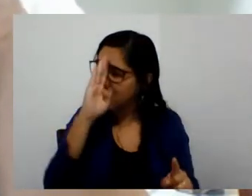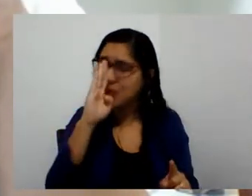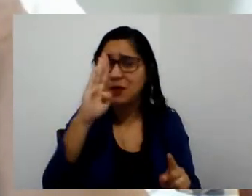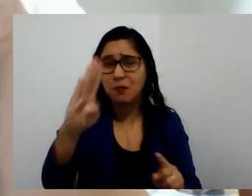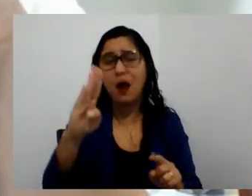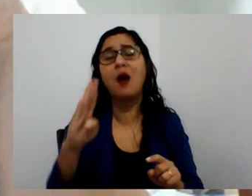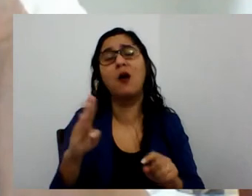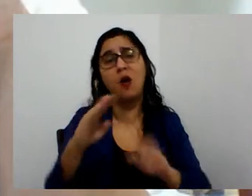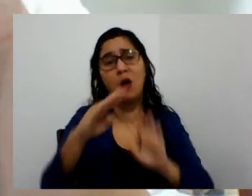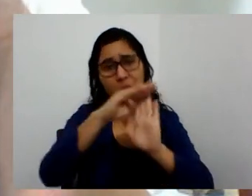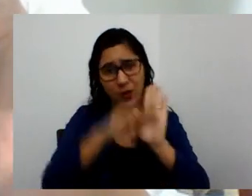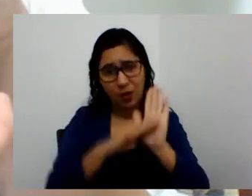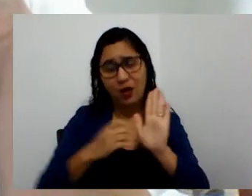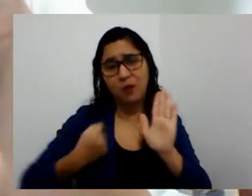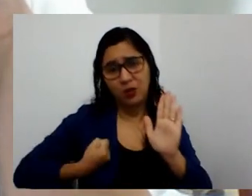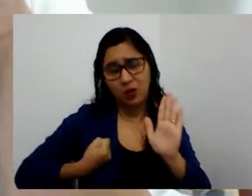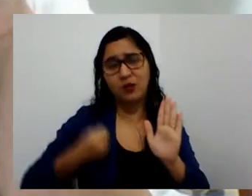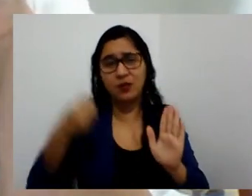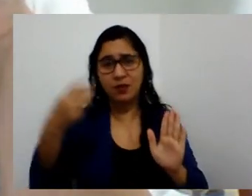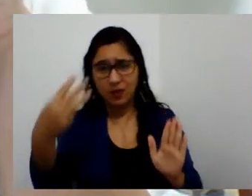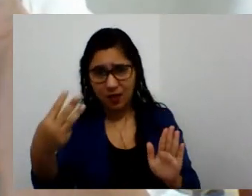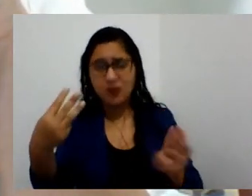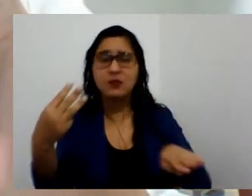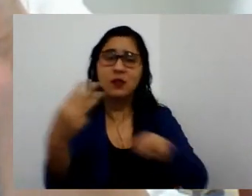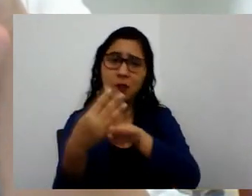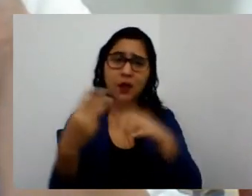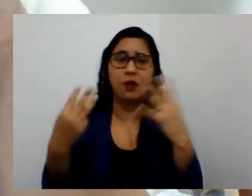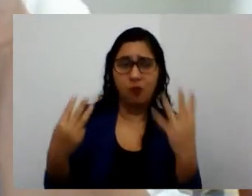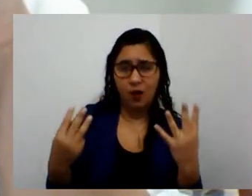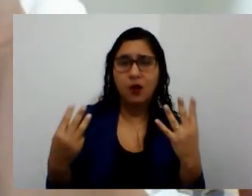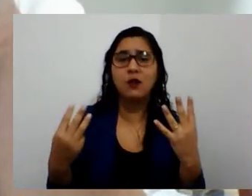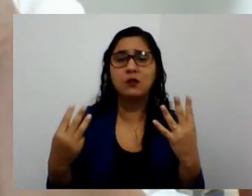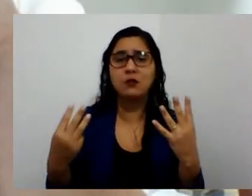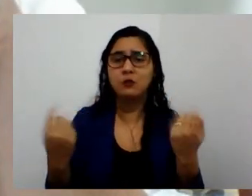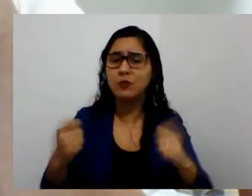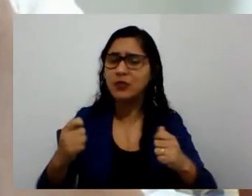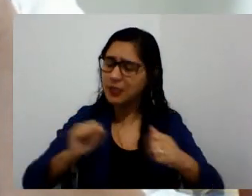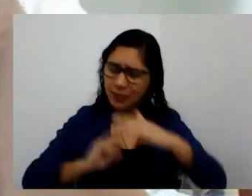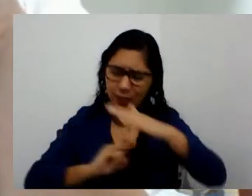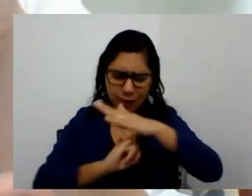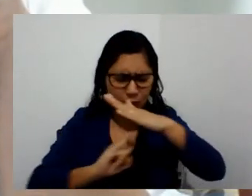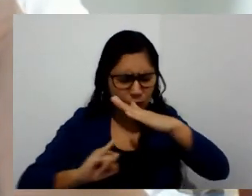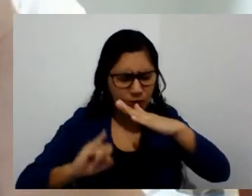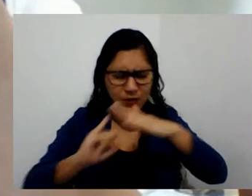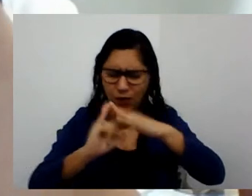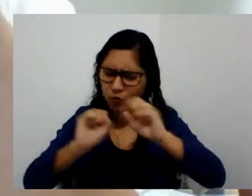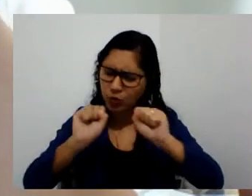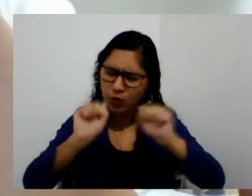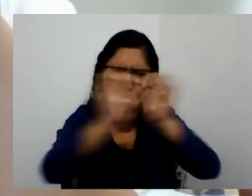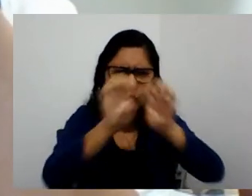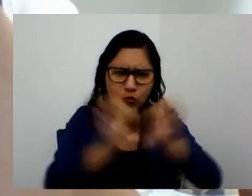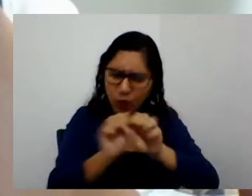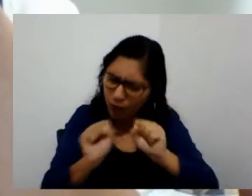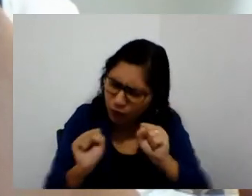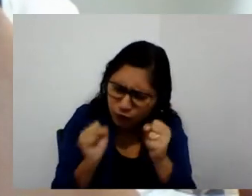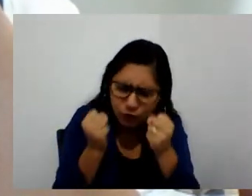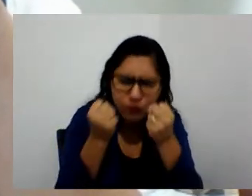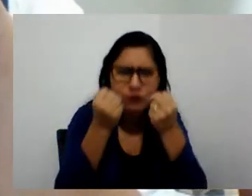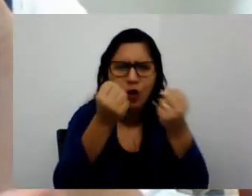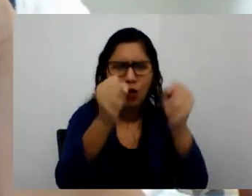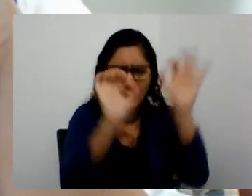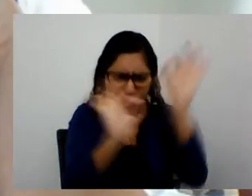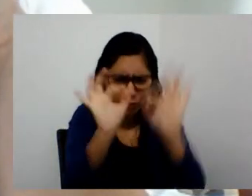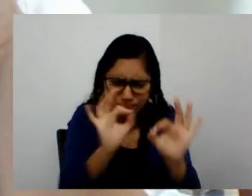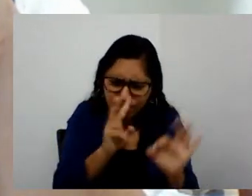3 e 4, uma institucional e forte estrutura que possa apoiar esses programas